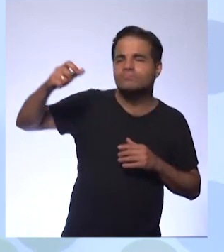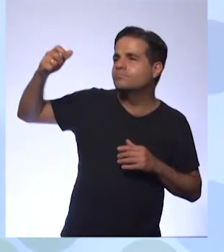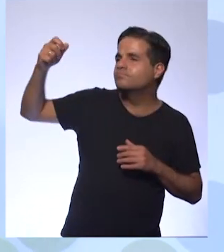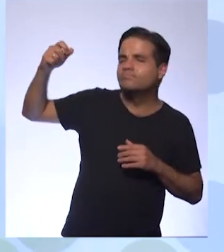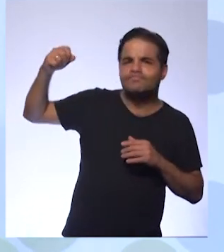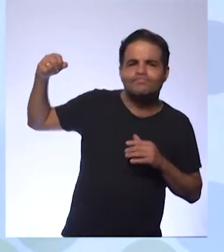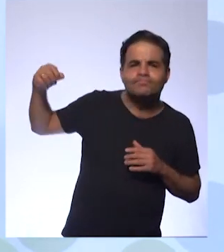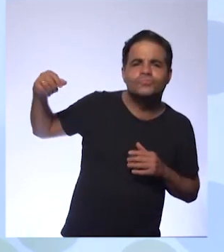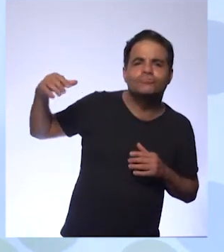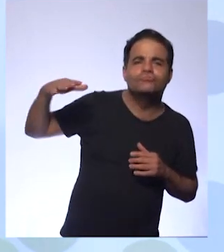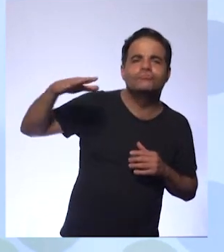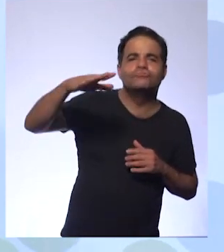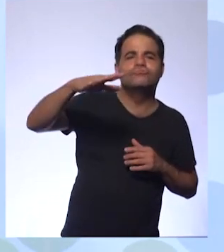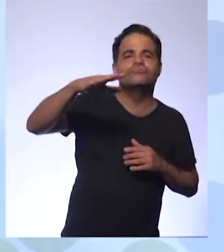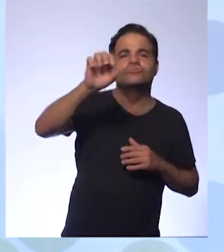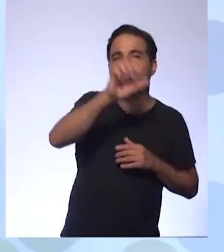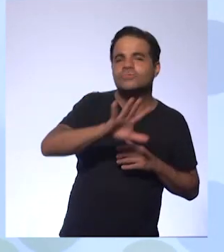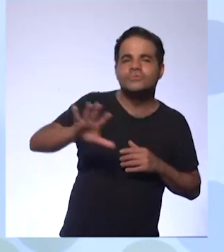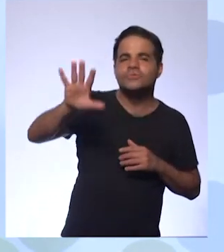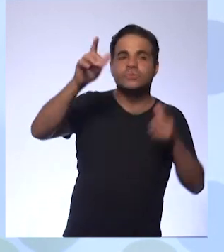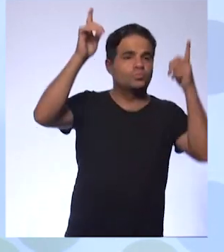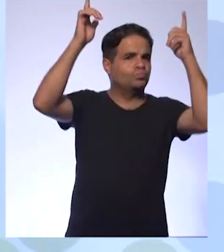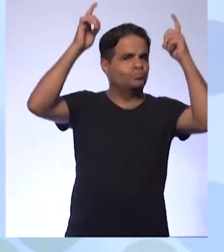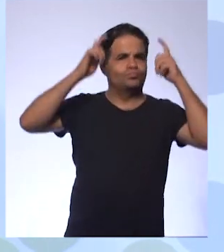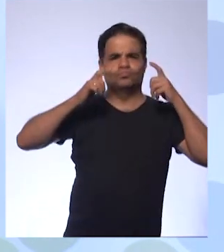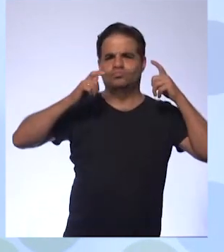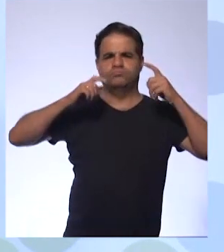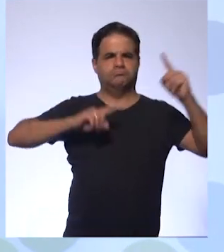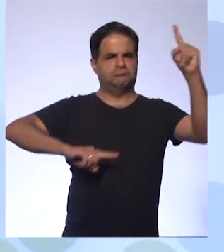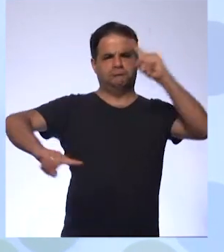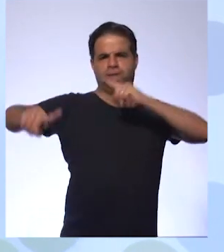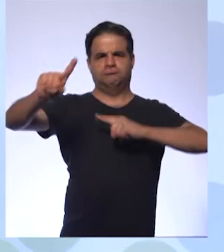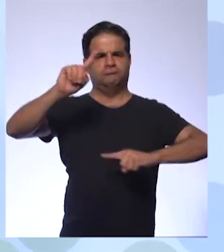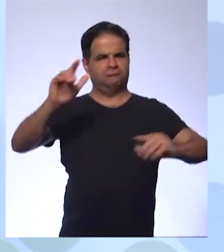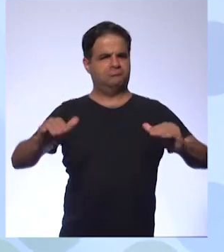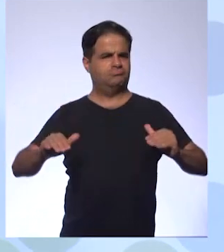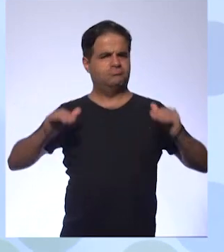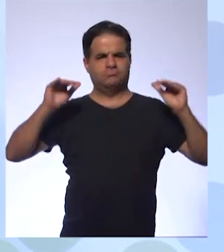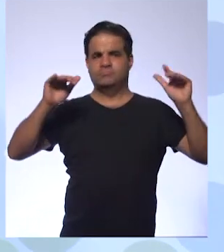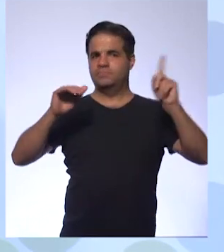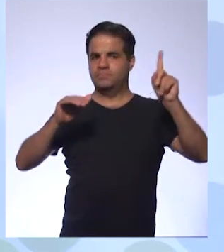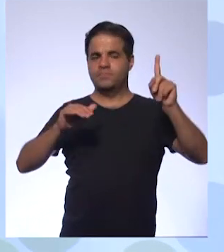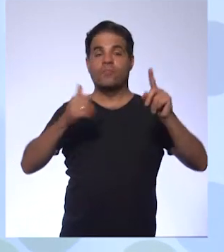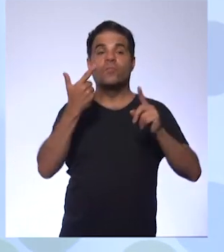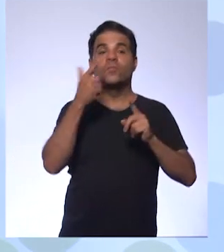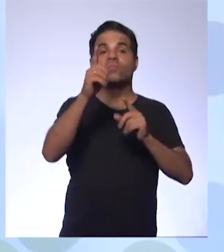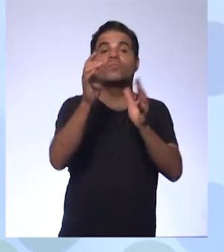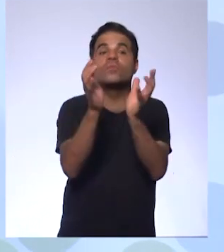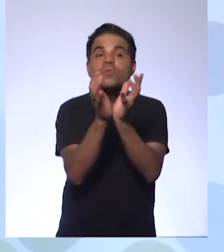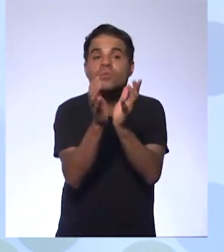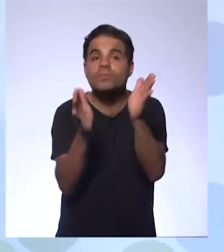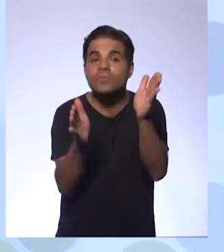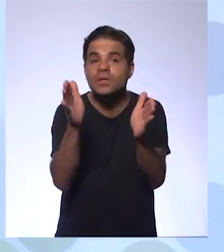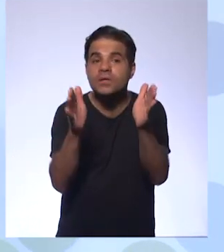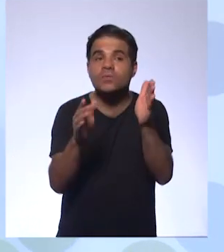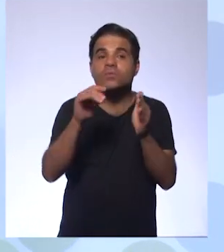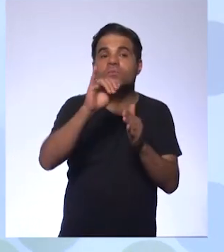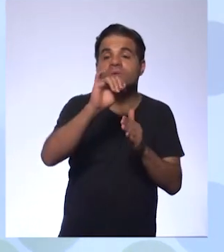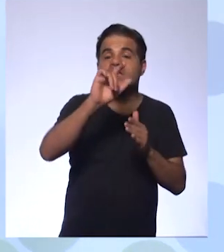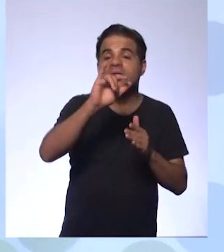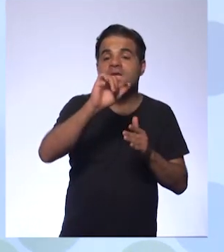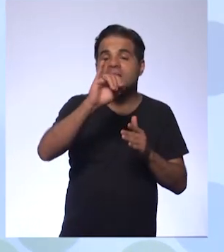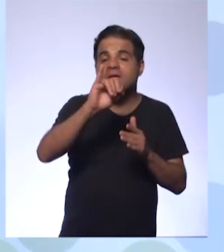a população europeia, que não é mais os reis absolutistas, não são mais eles, e sim o iluminismo, né? Olha só o nome